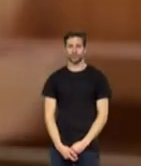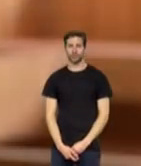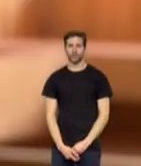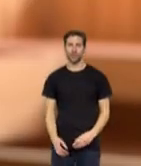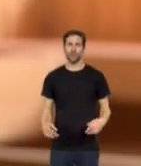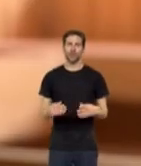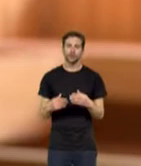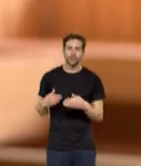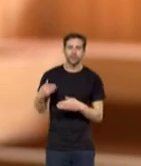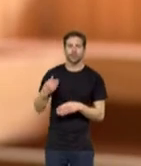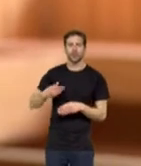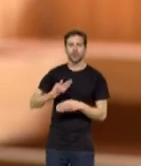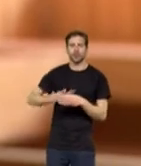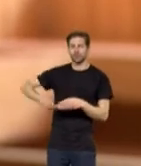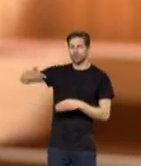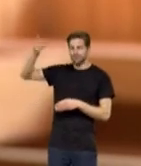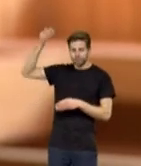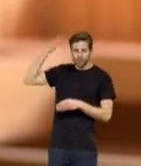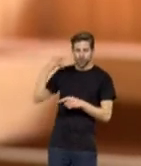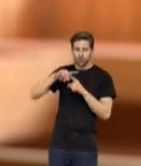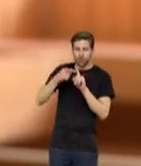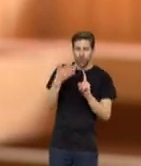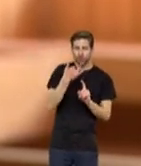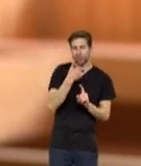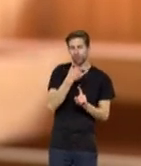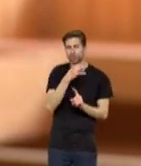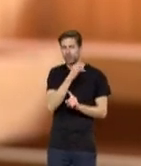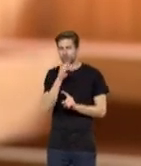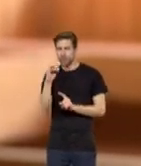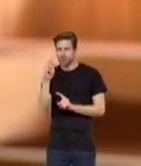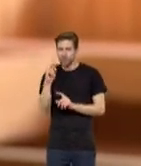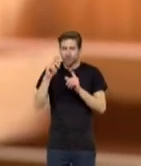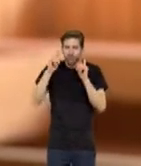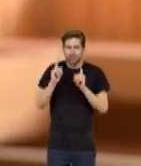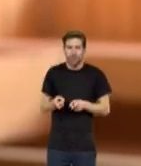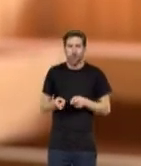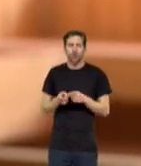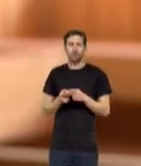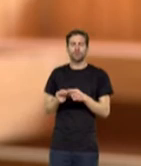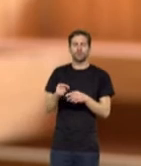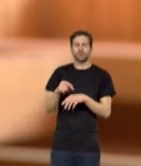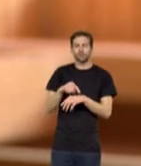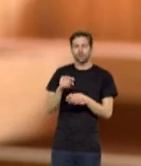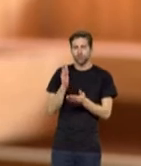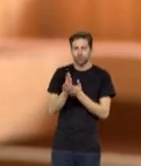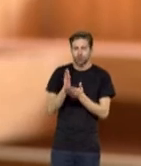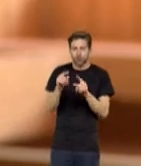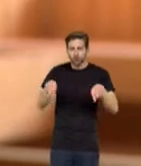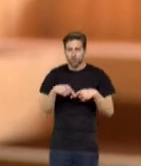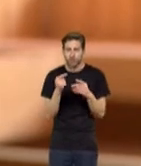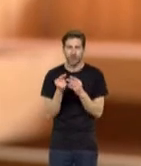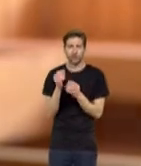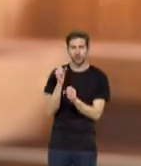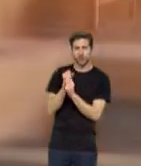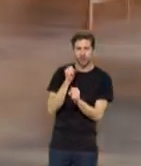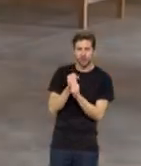Isto é um processo muito antigo, ou seja, isto começou em 2003 com o Ateliê do Corvo, que foi convidado na altura ainda pelo meu